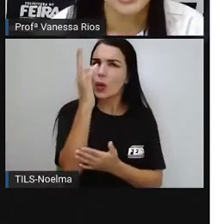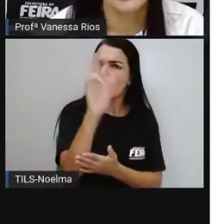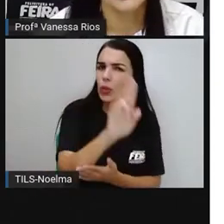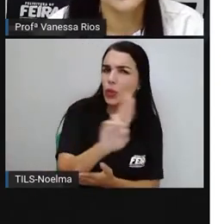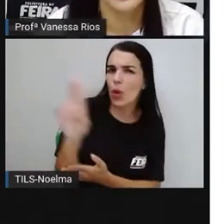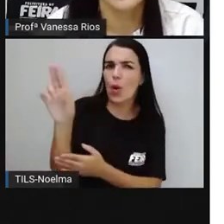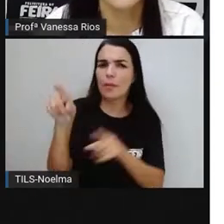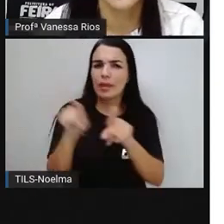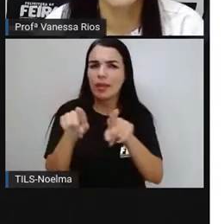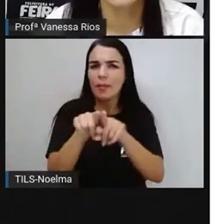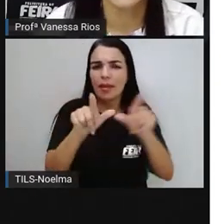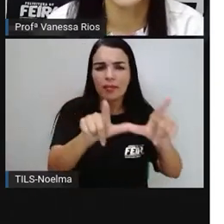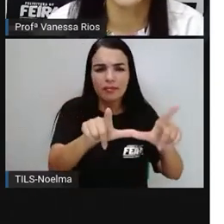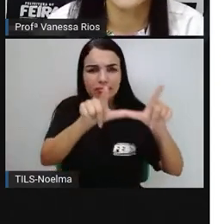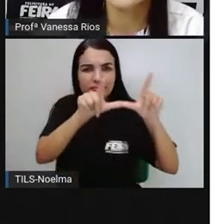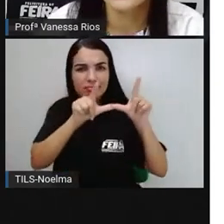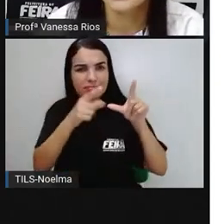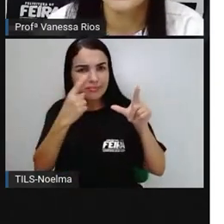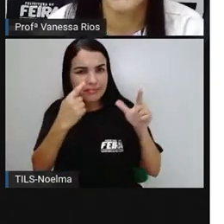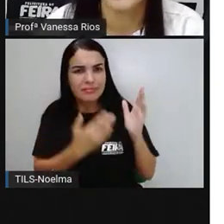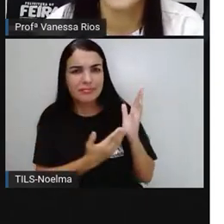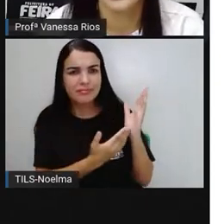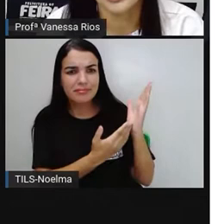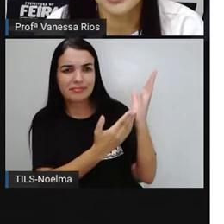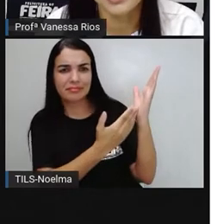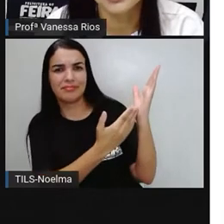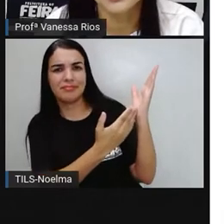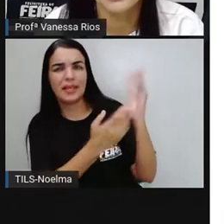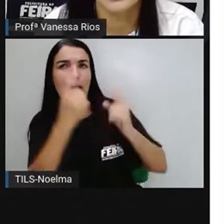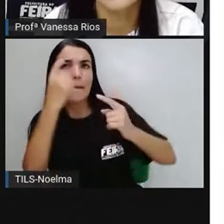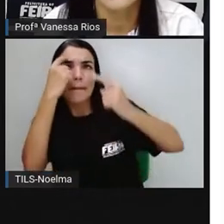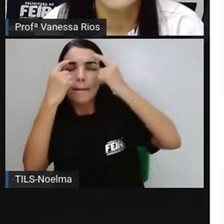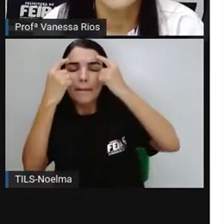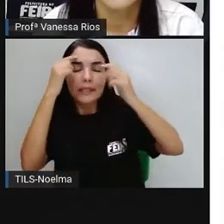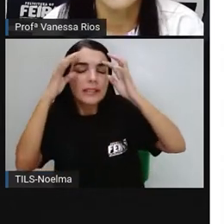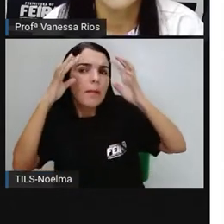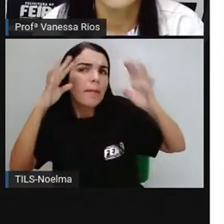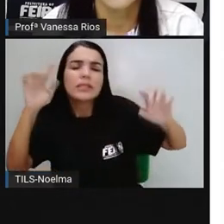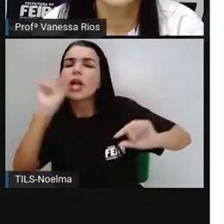que a Pro trouxe aí, o que é que vocês pensam e imaginam quando vocês